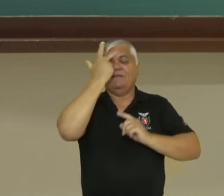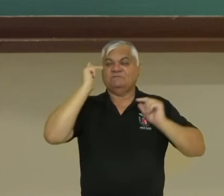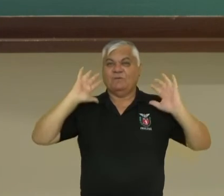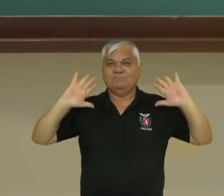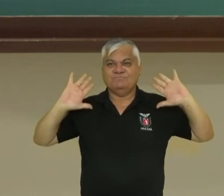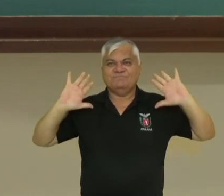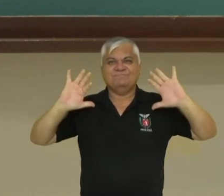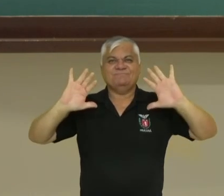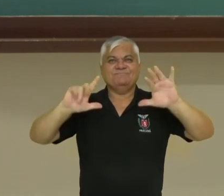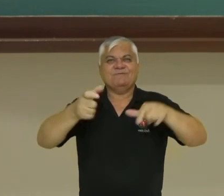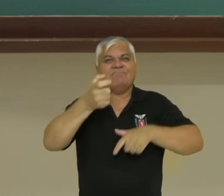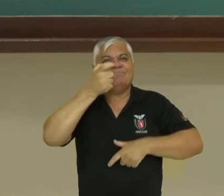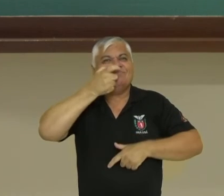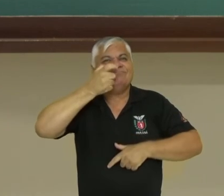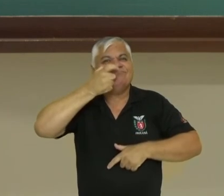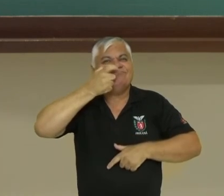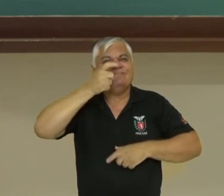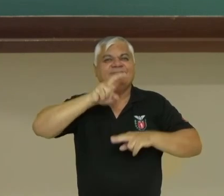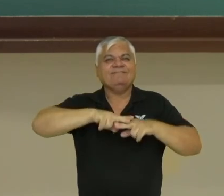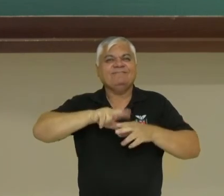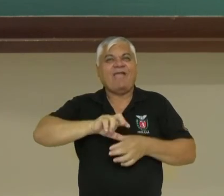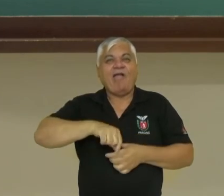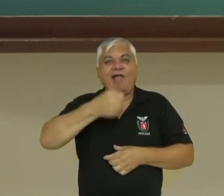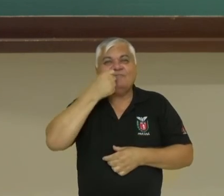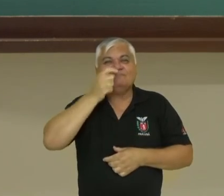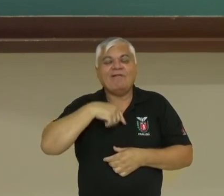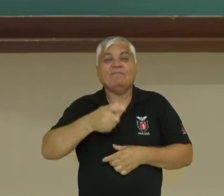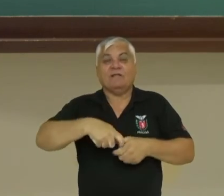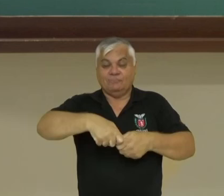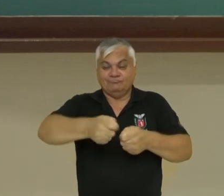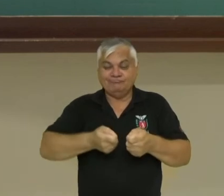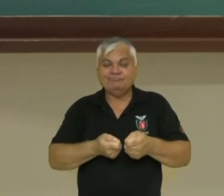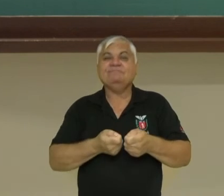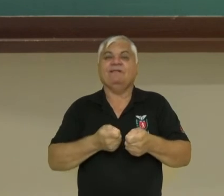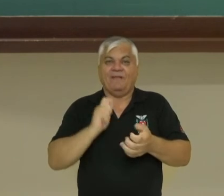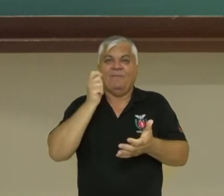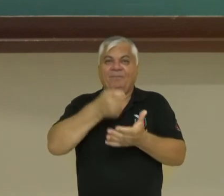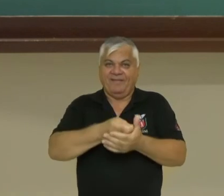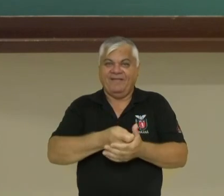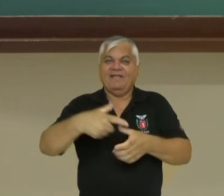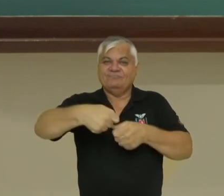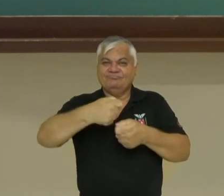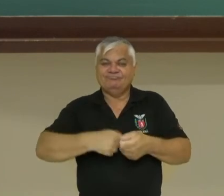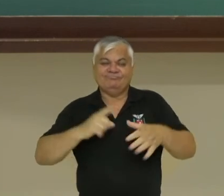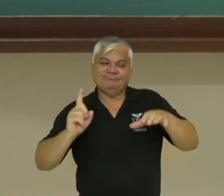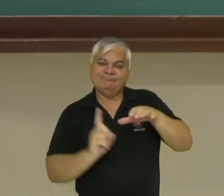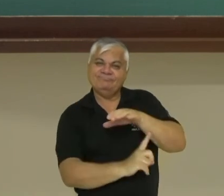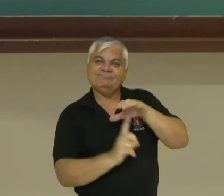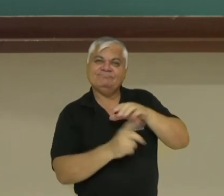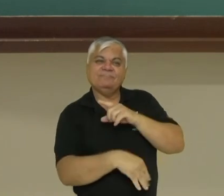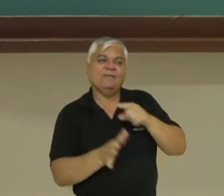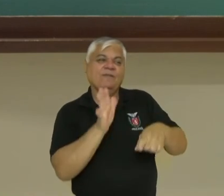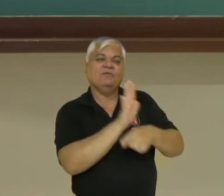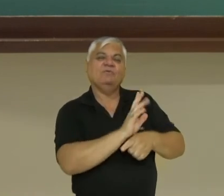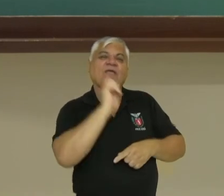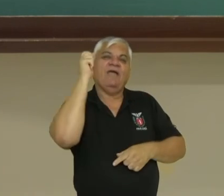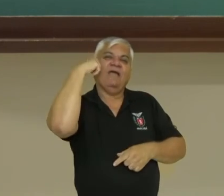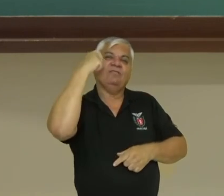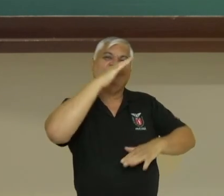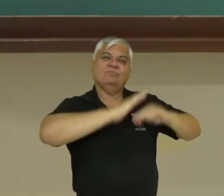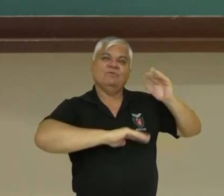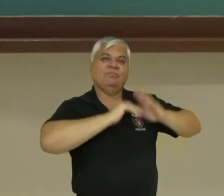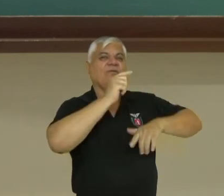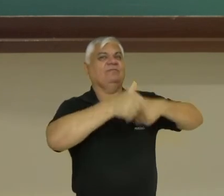dar possibilidade de mais gente assistir o circo. Ele passa a cobrar ingressos, né? Para poder custear as despesas dos artistas, né, que tem